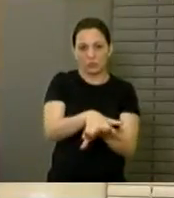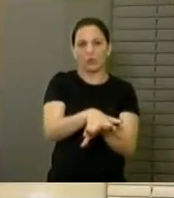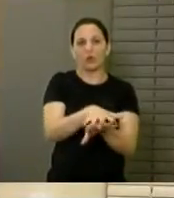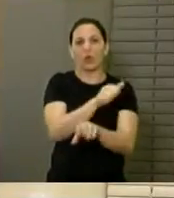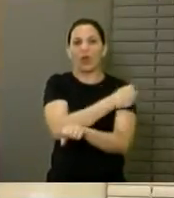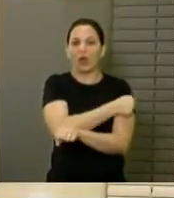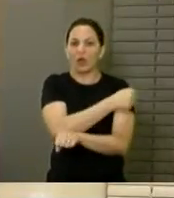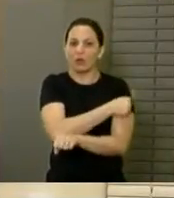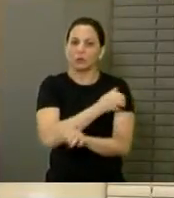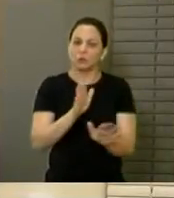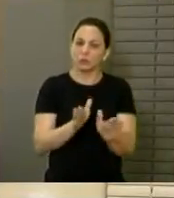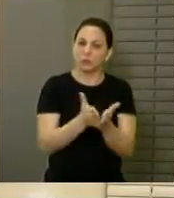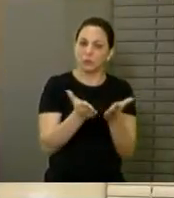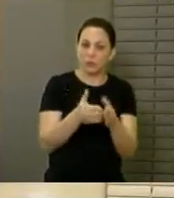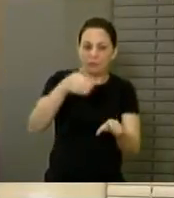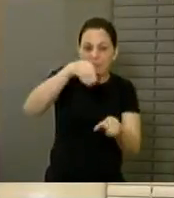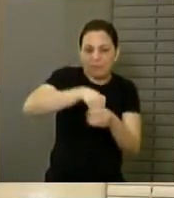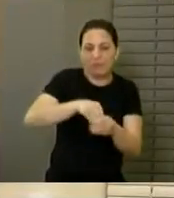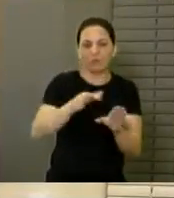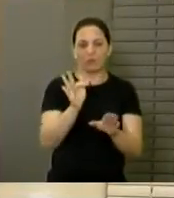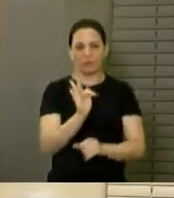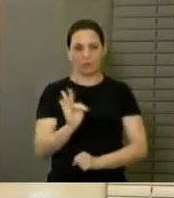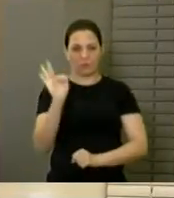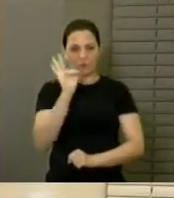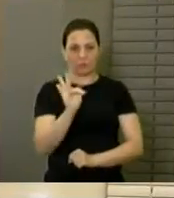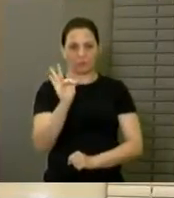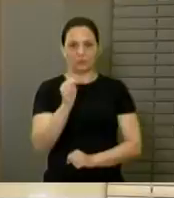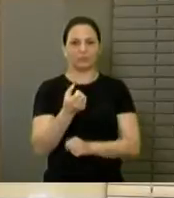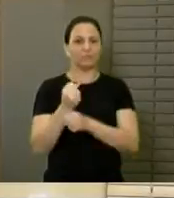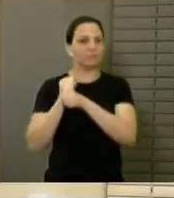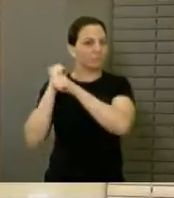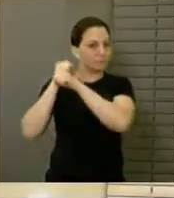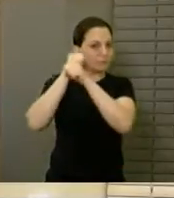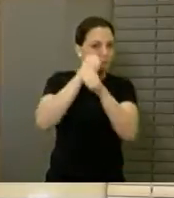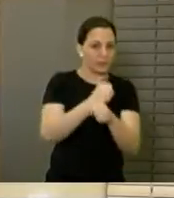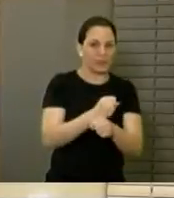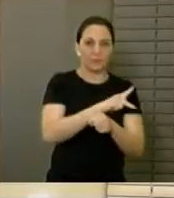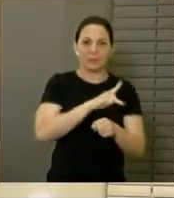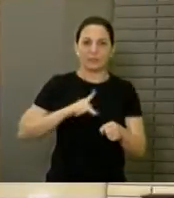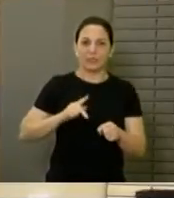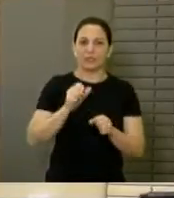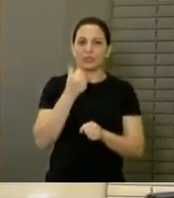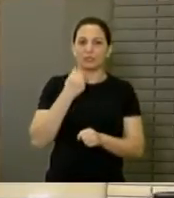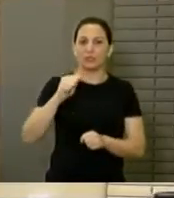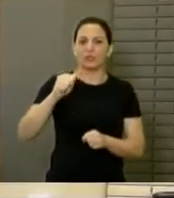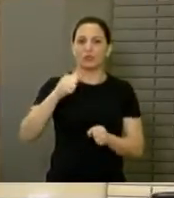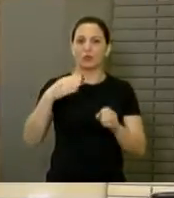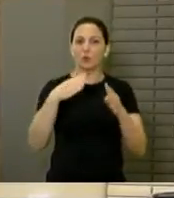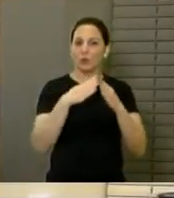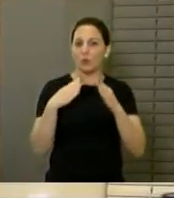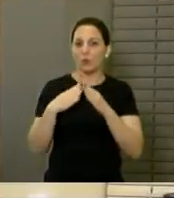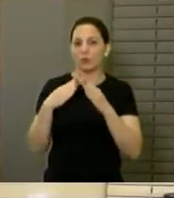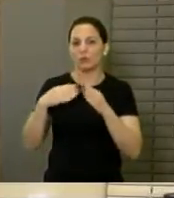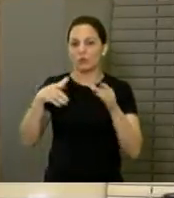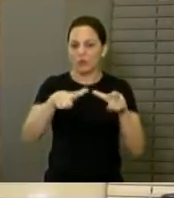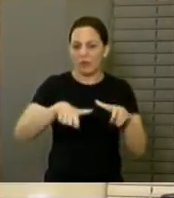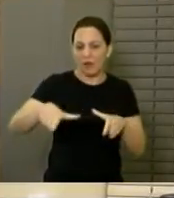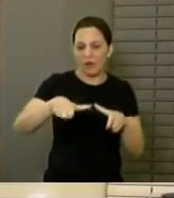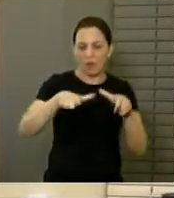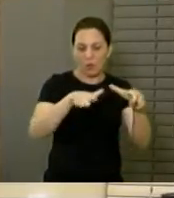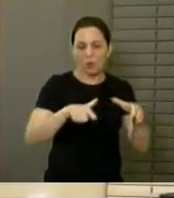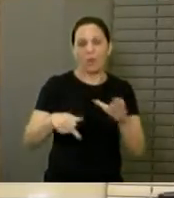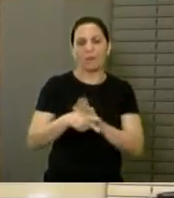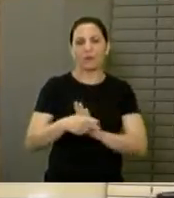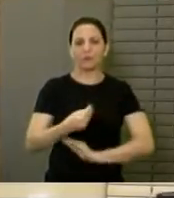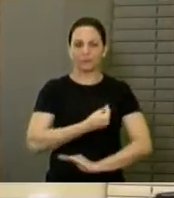baixa renda nas universidades. Nos últimos anos, fui presidente da Associação dos Moradores da região onde moro. Coordenei